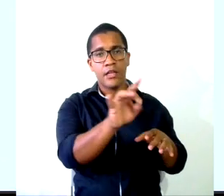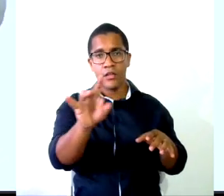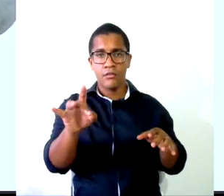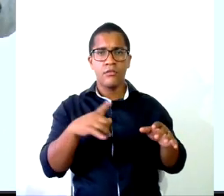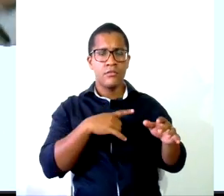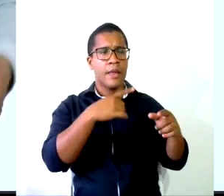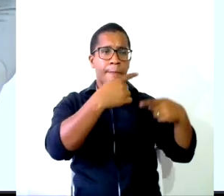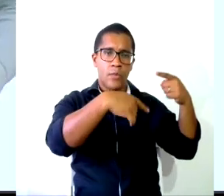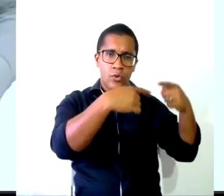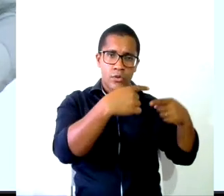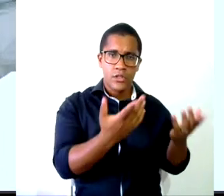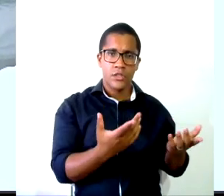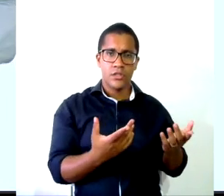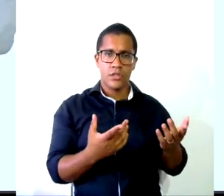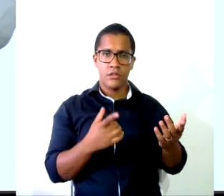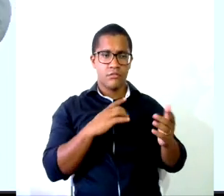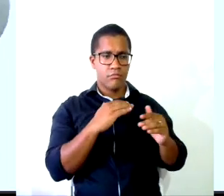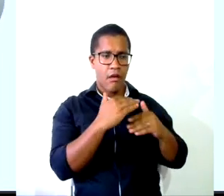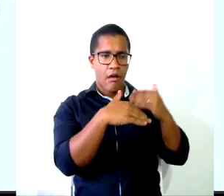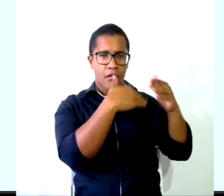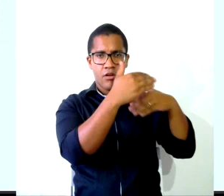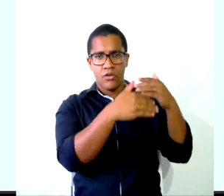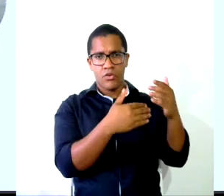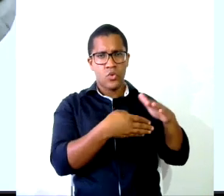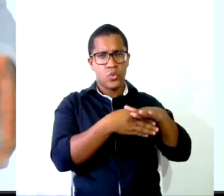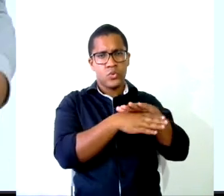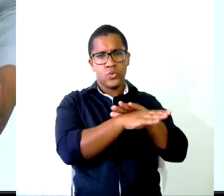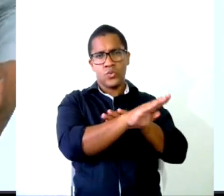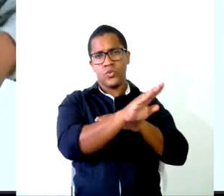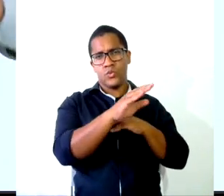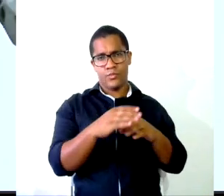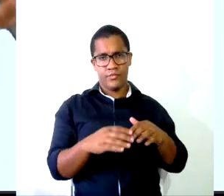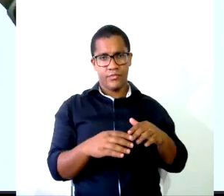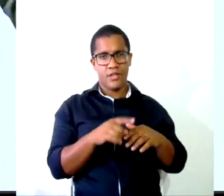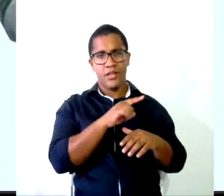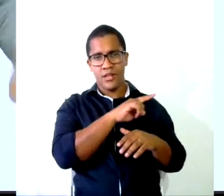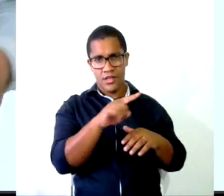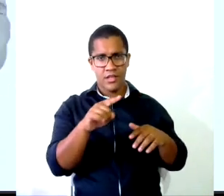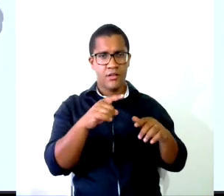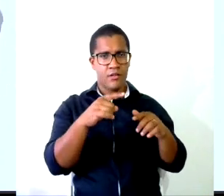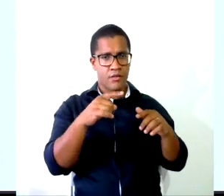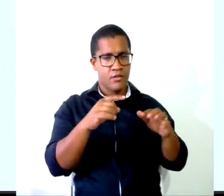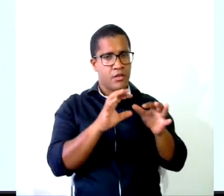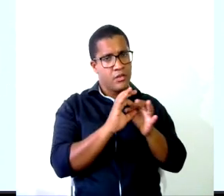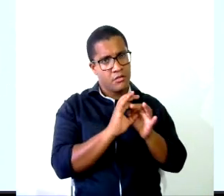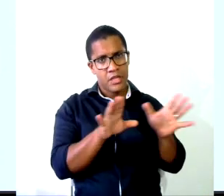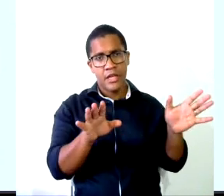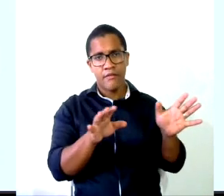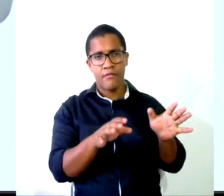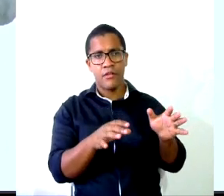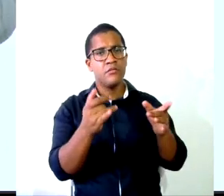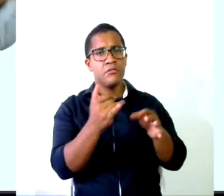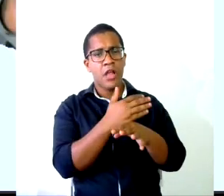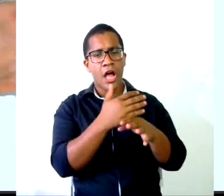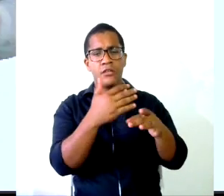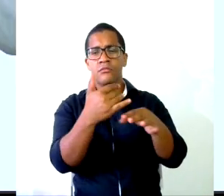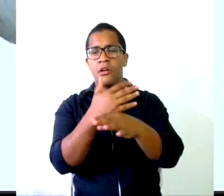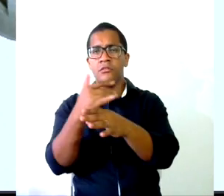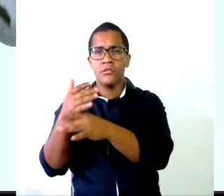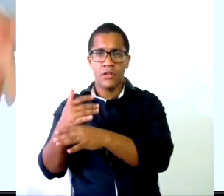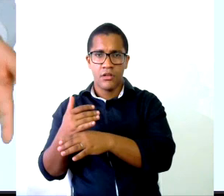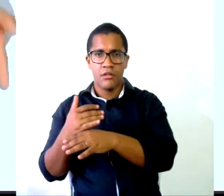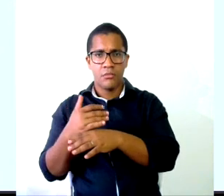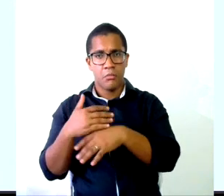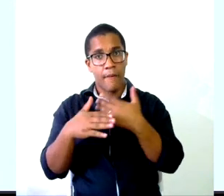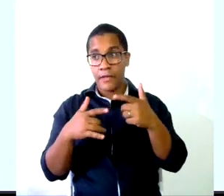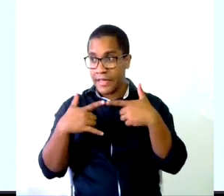tinha a sua política, desenvolvia os seus costumes, eram cidades politicamente independentes, né? Que se juntavam